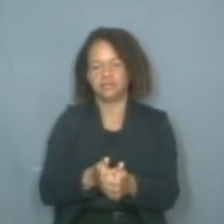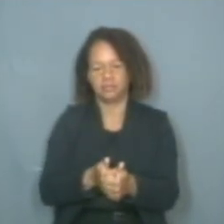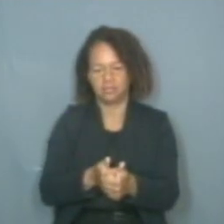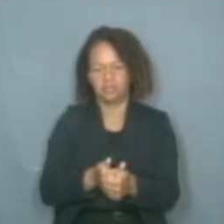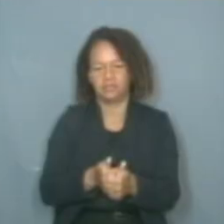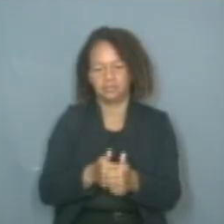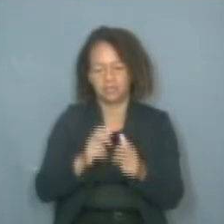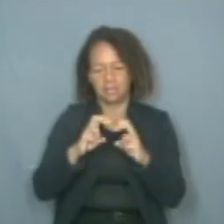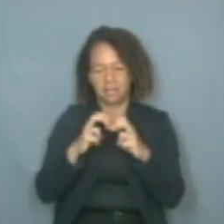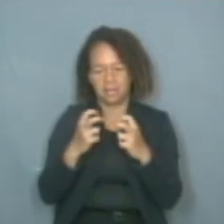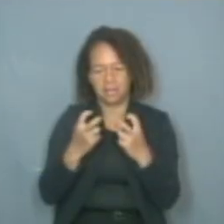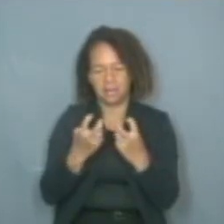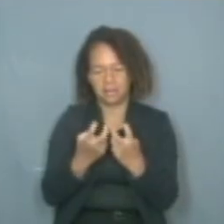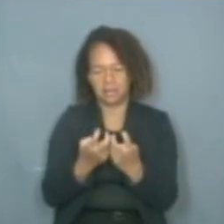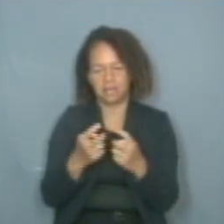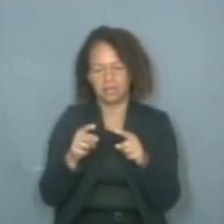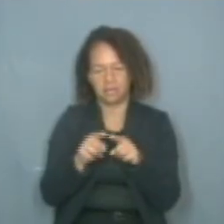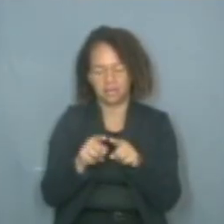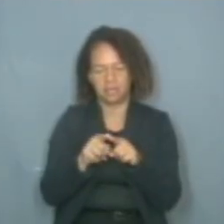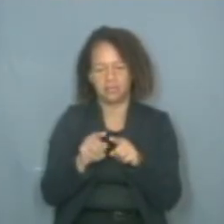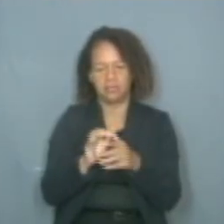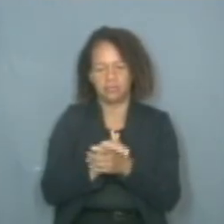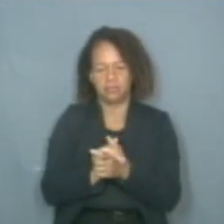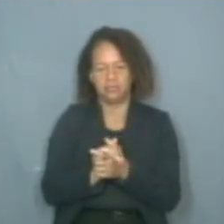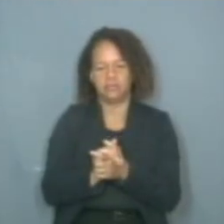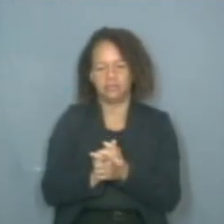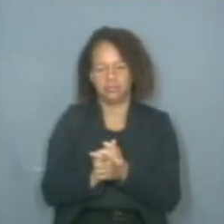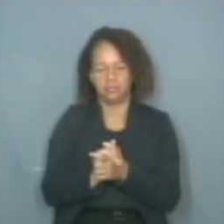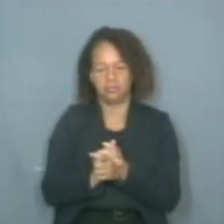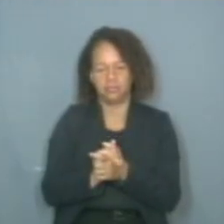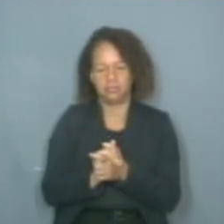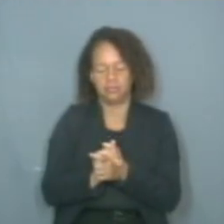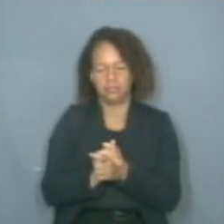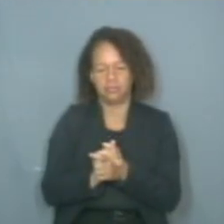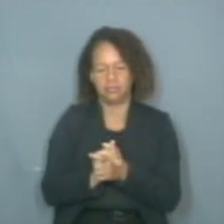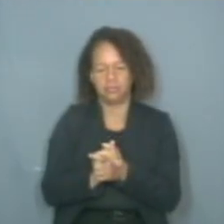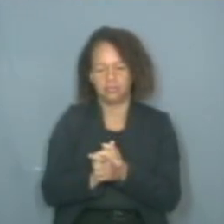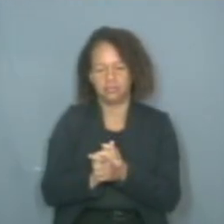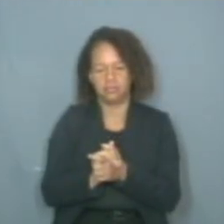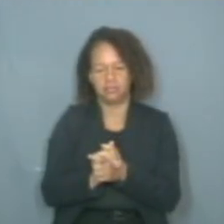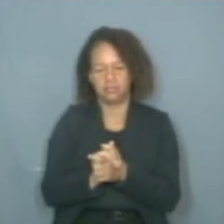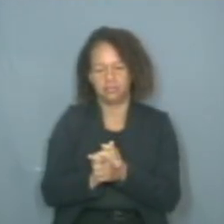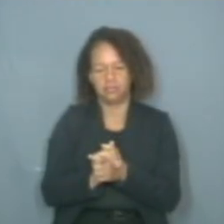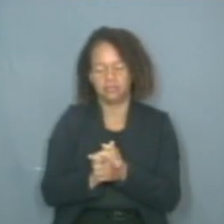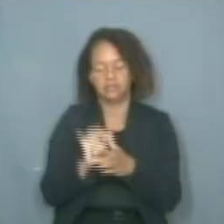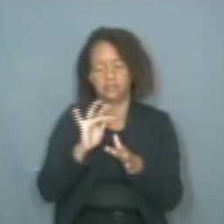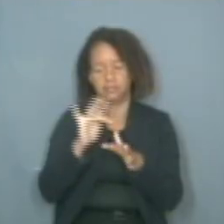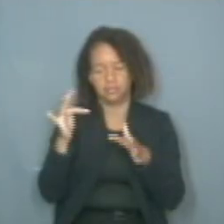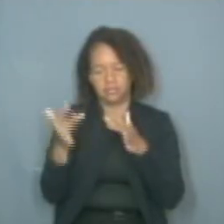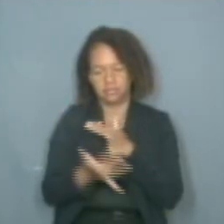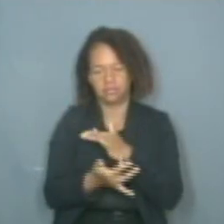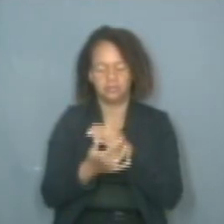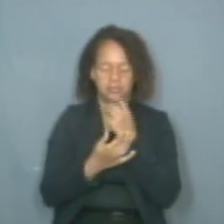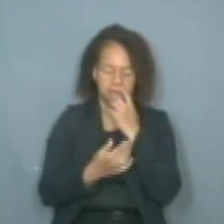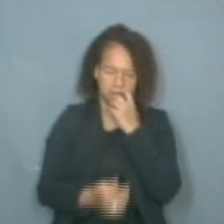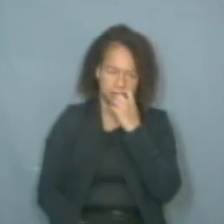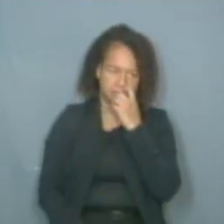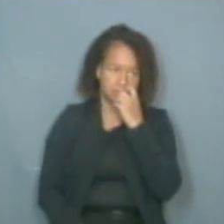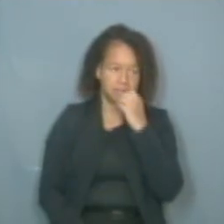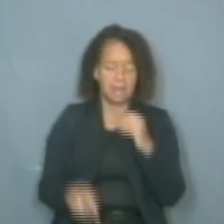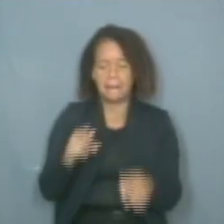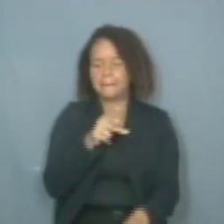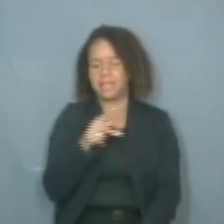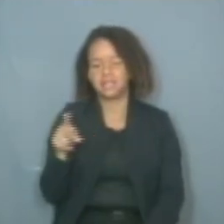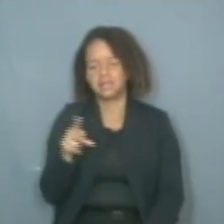das tribunas e aqueles que nos acompanham a partir das redes sociais. Presidente,